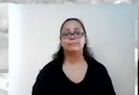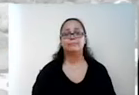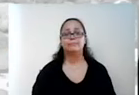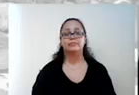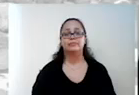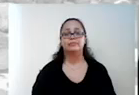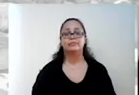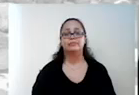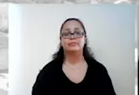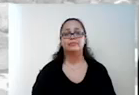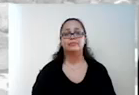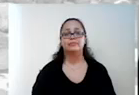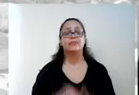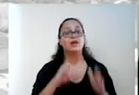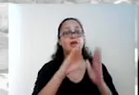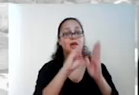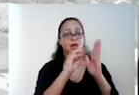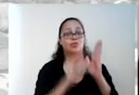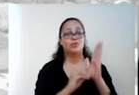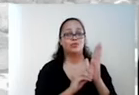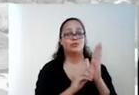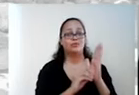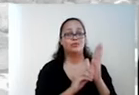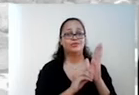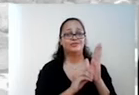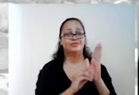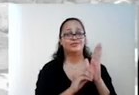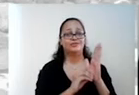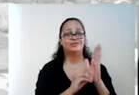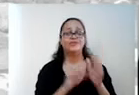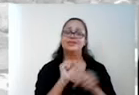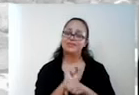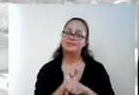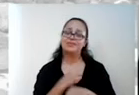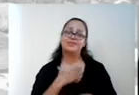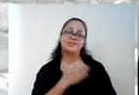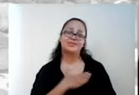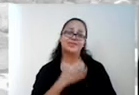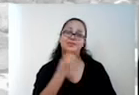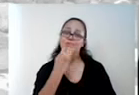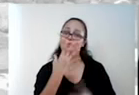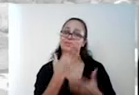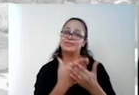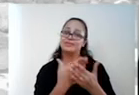Bom, esse era o conteúdo que eu queria ter transmitido. Espero que tenham gostado e bons estudos a todos.